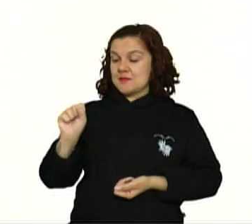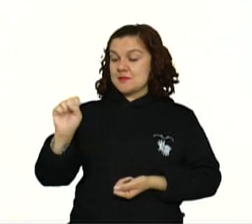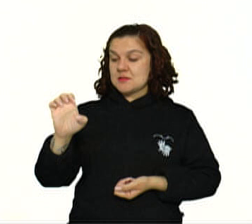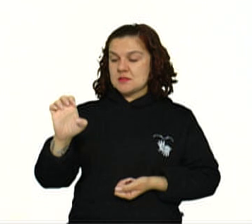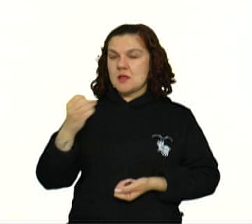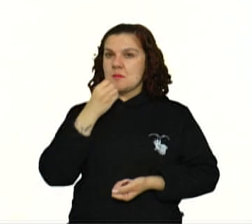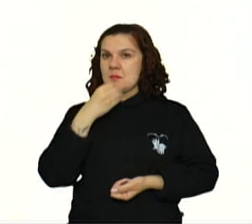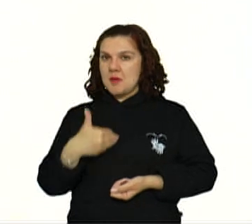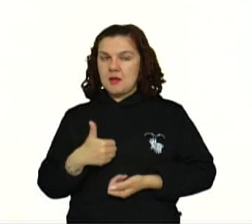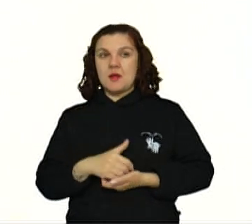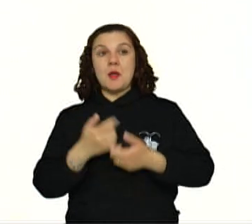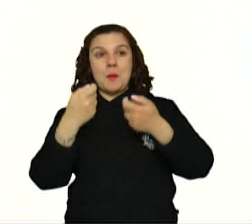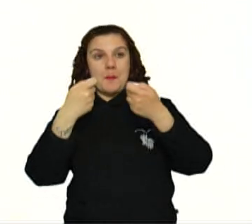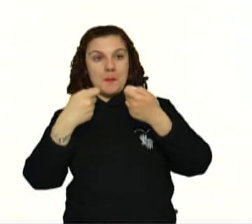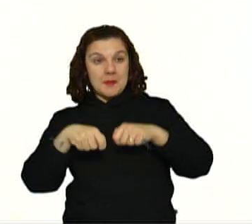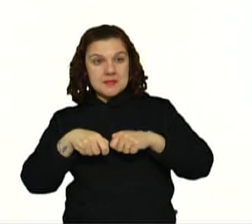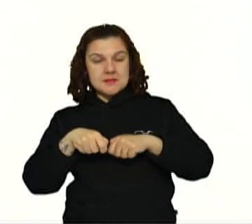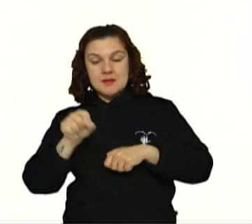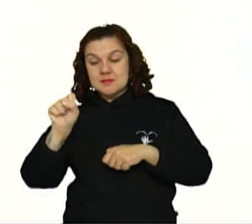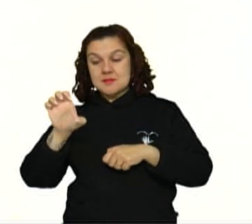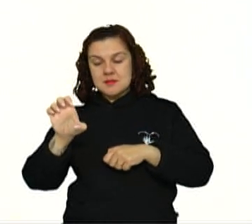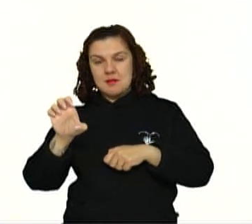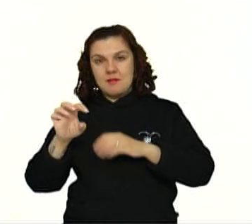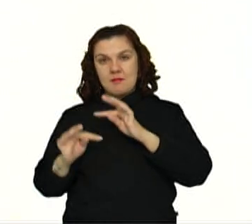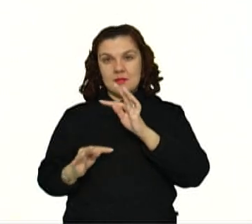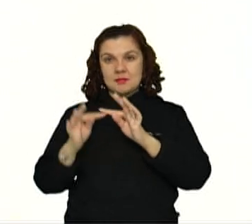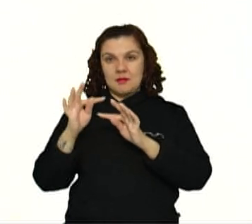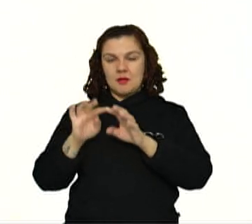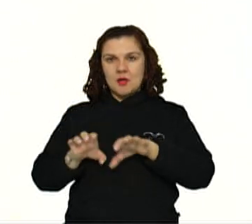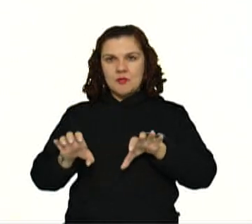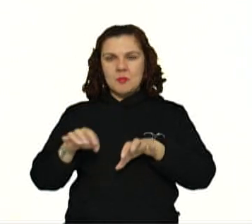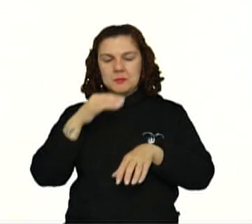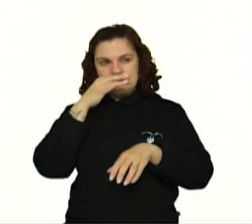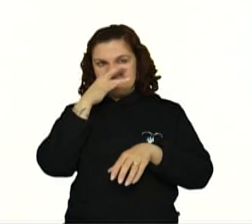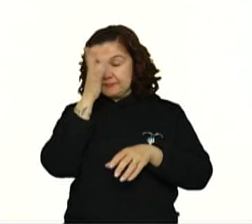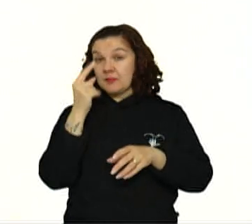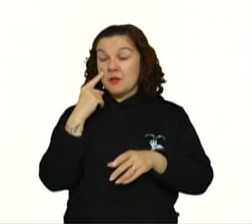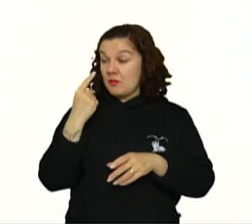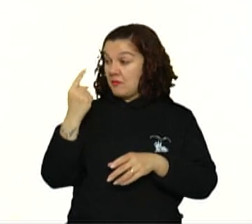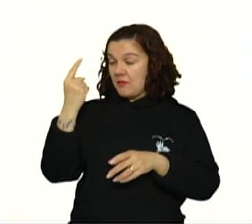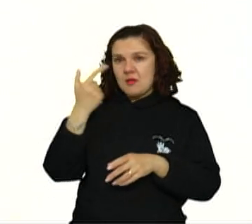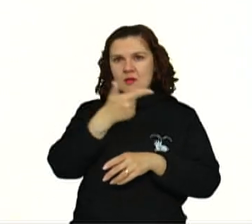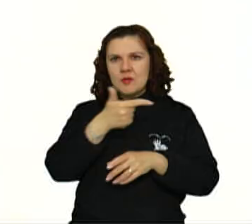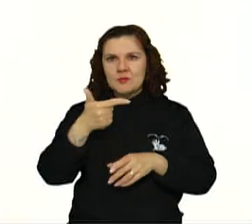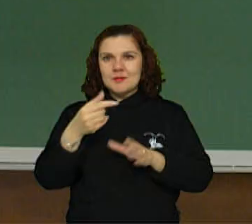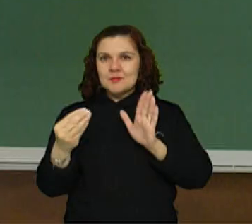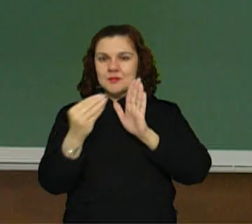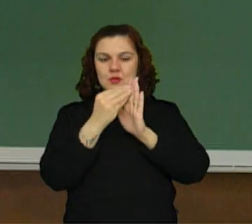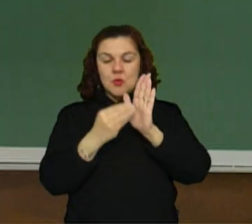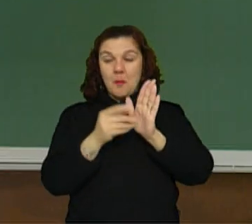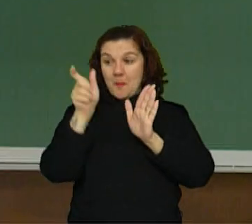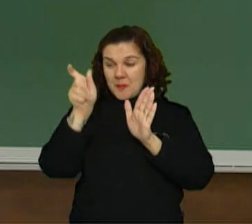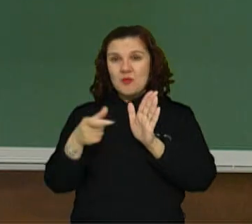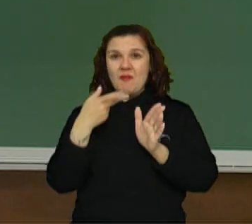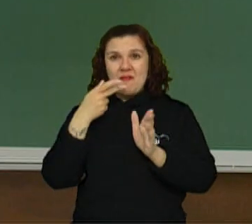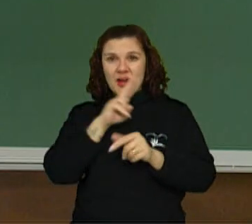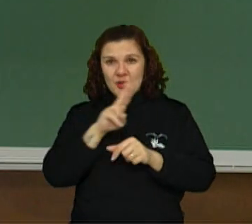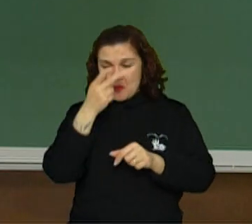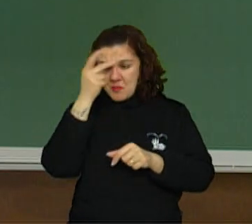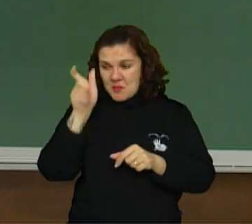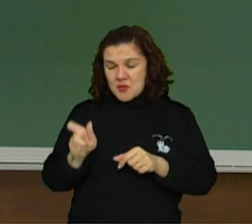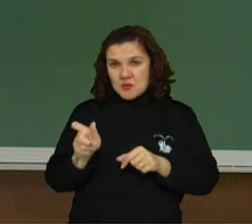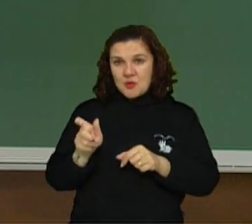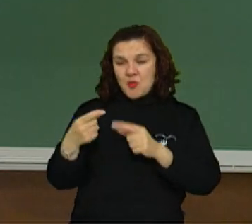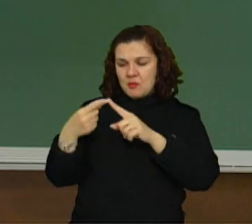campo, precisa-se de técnico em informática. Então veja que não está colocando ali alguém propriamente dito,